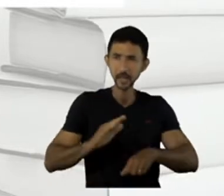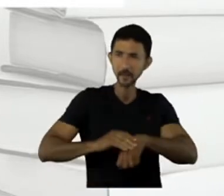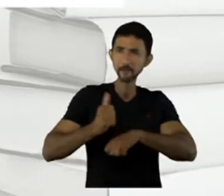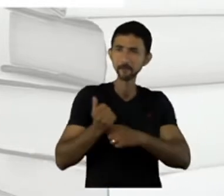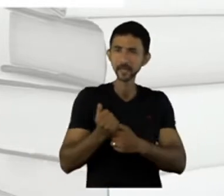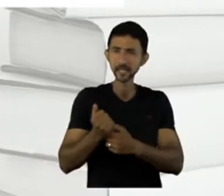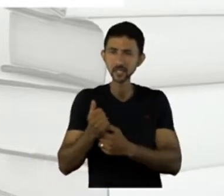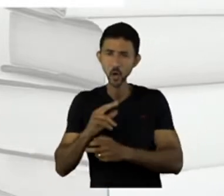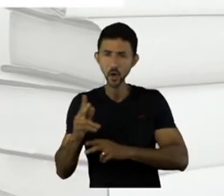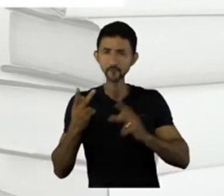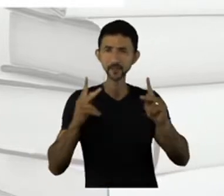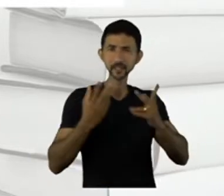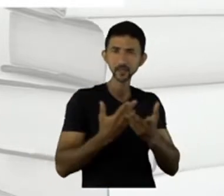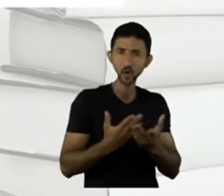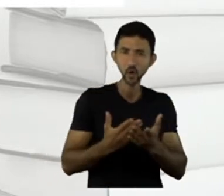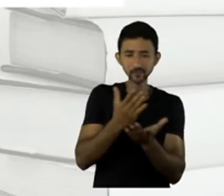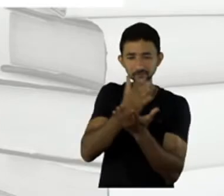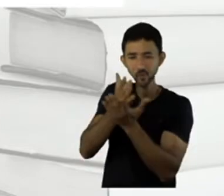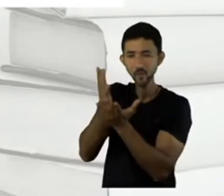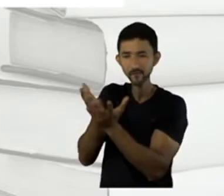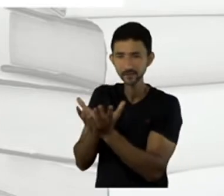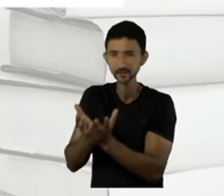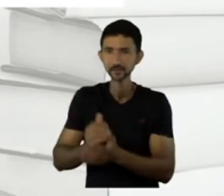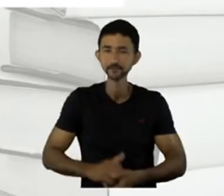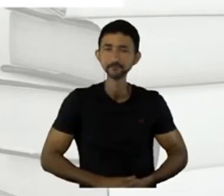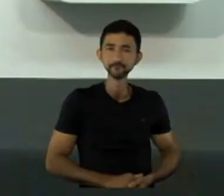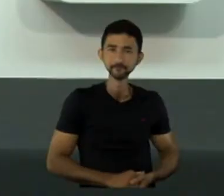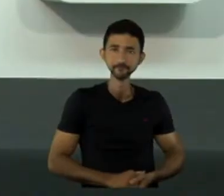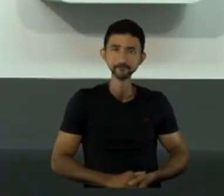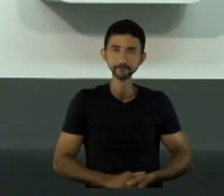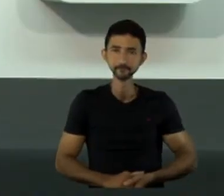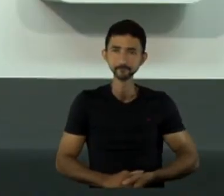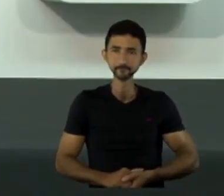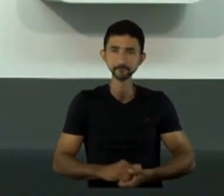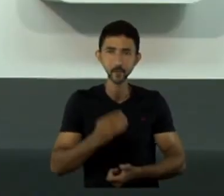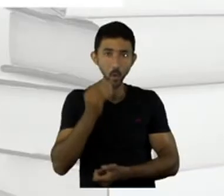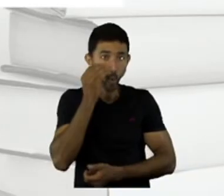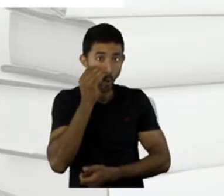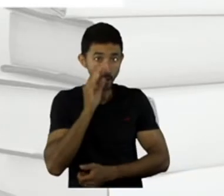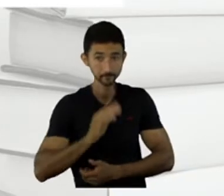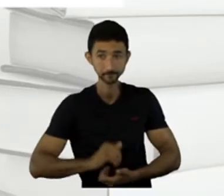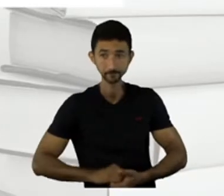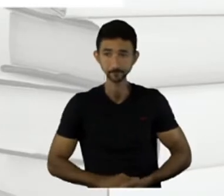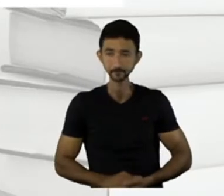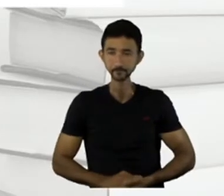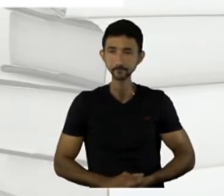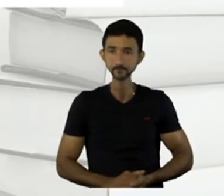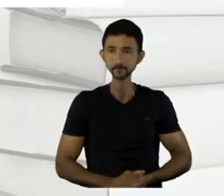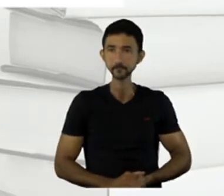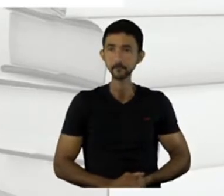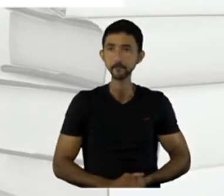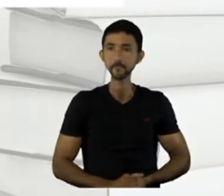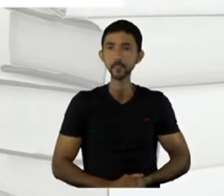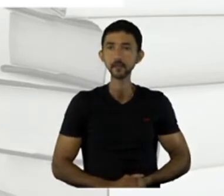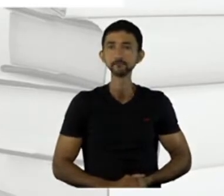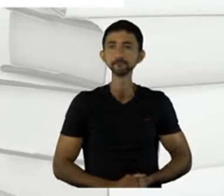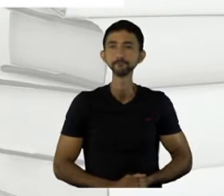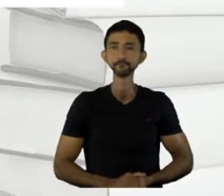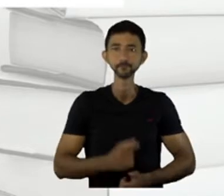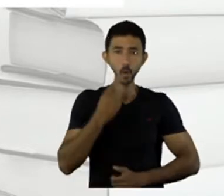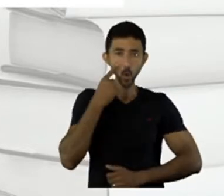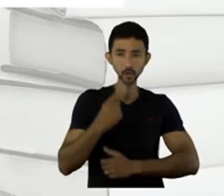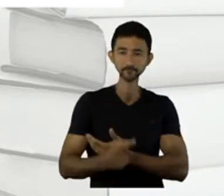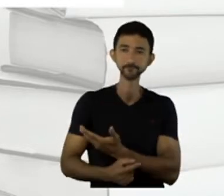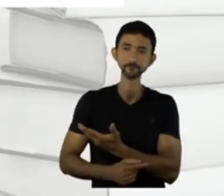melhores vitórias são compartilhadas. Observe aí, ainda aqui na nossa tirinha. Observa